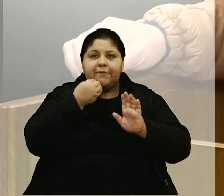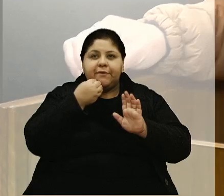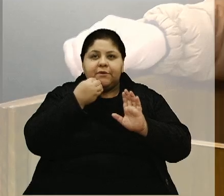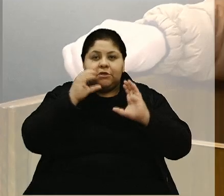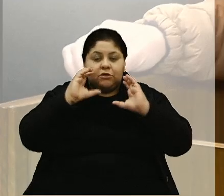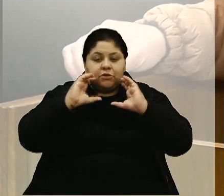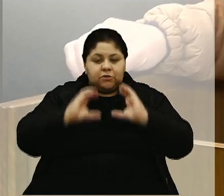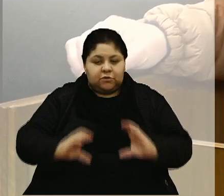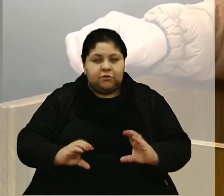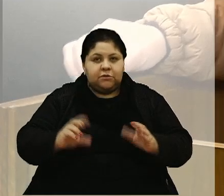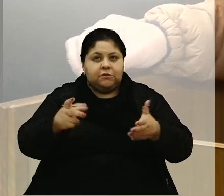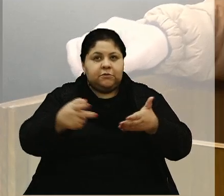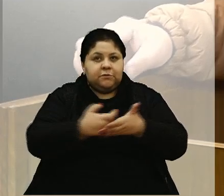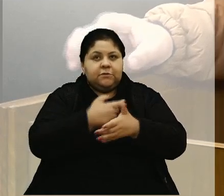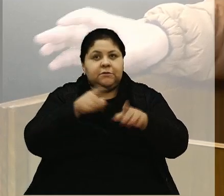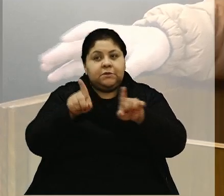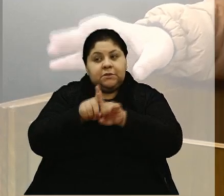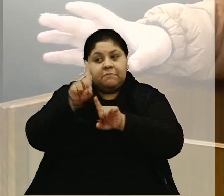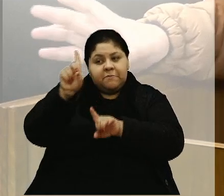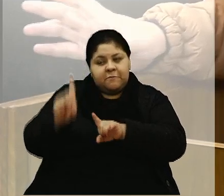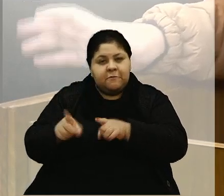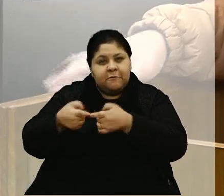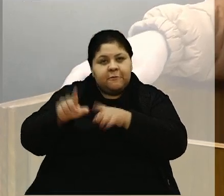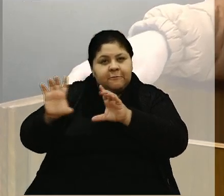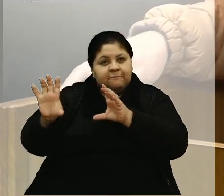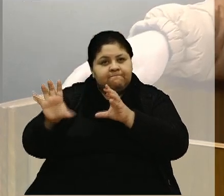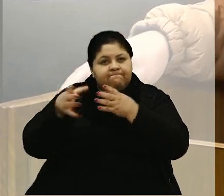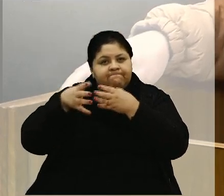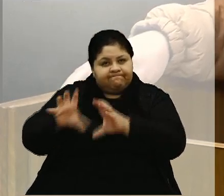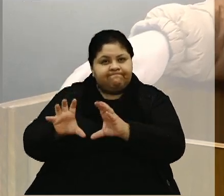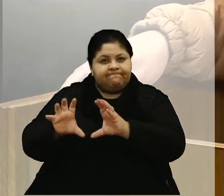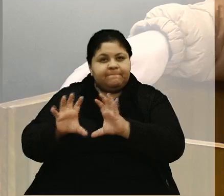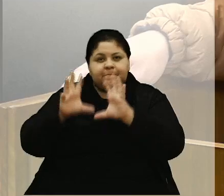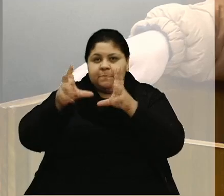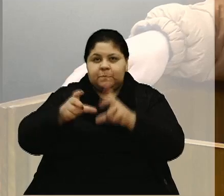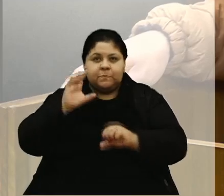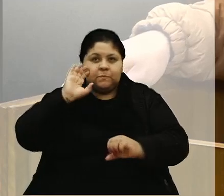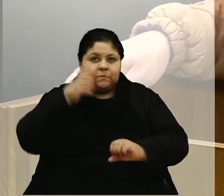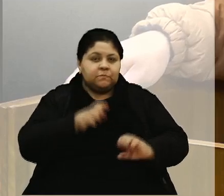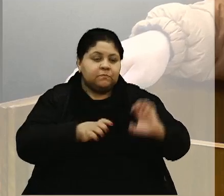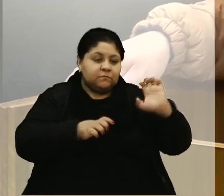também na direita. Mas fica aqui o meu repúdio a tudo isso que tem acontecido da